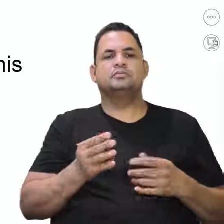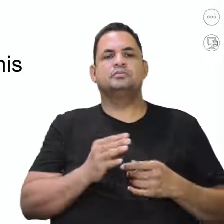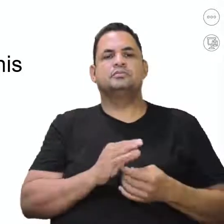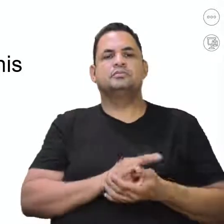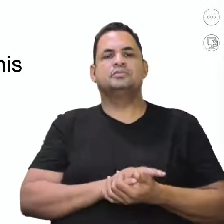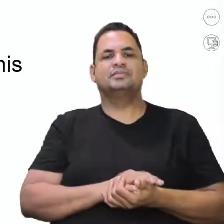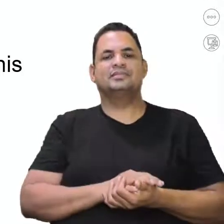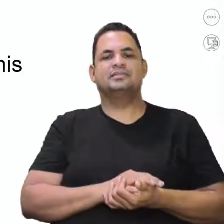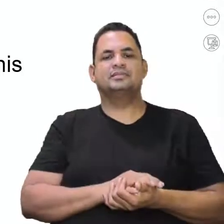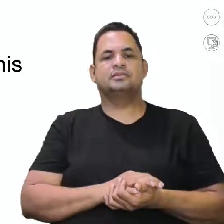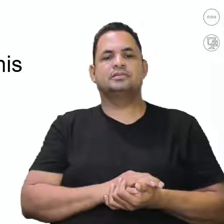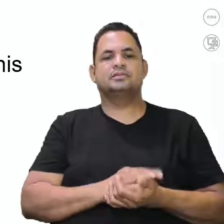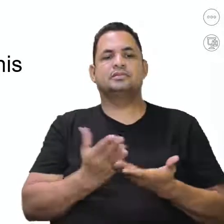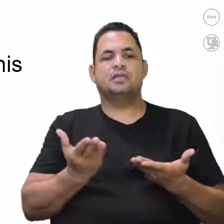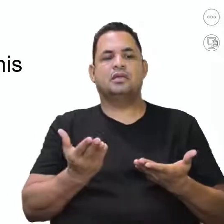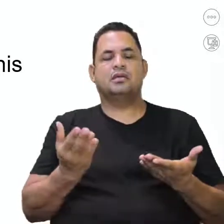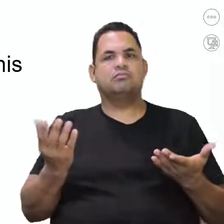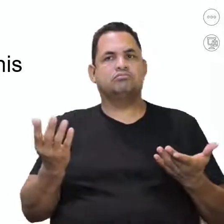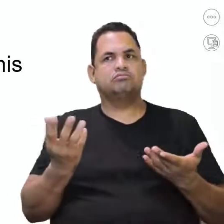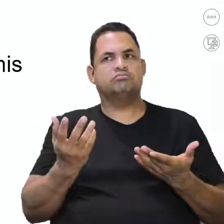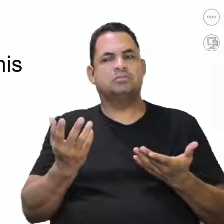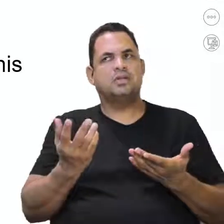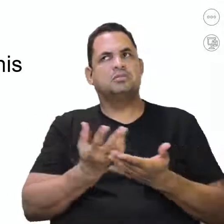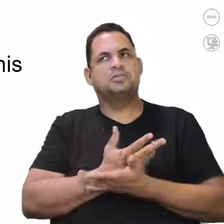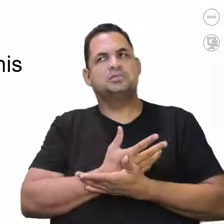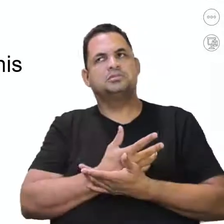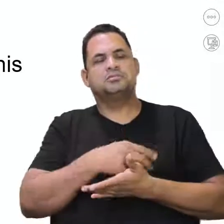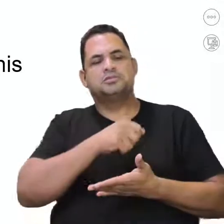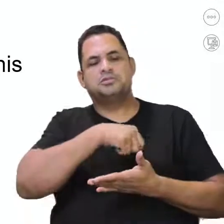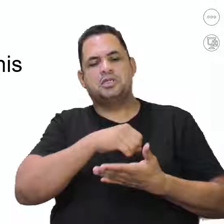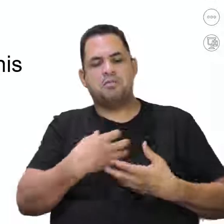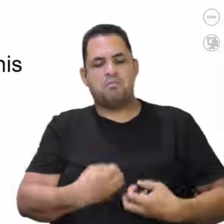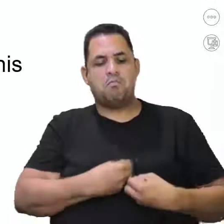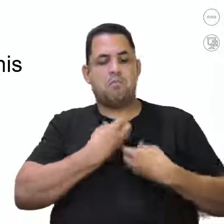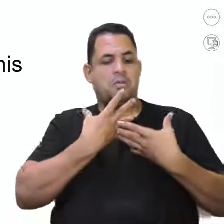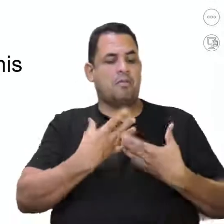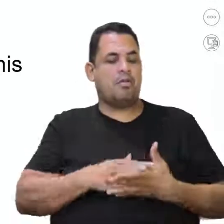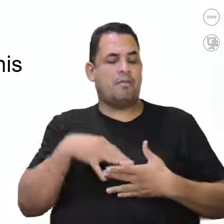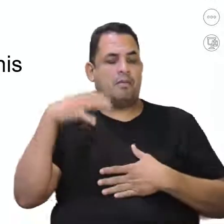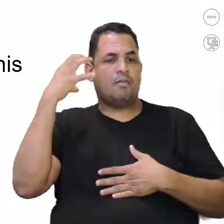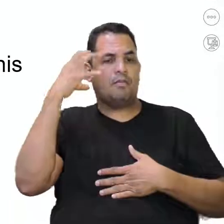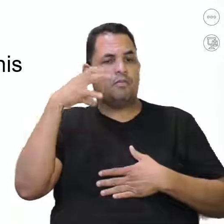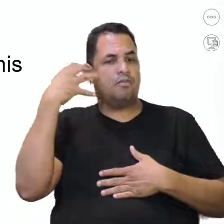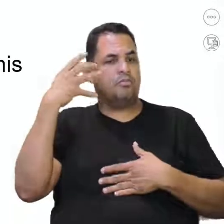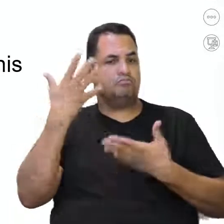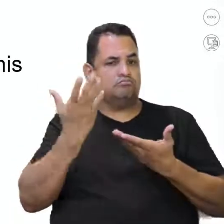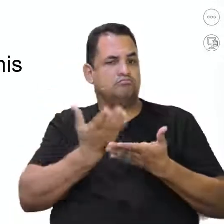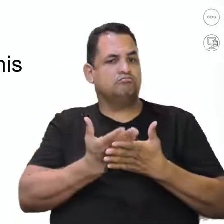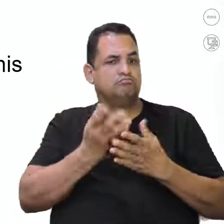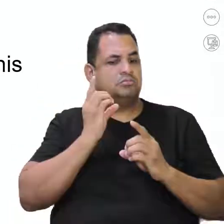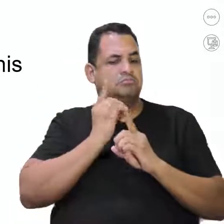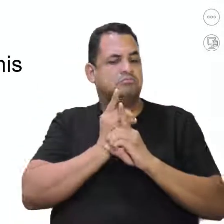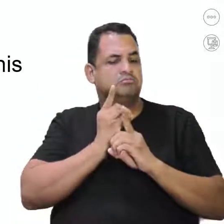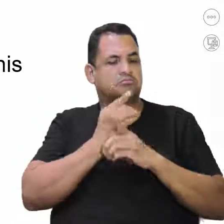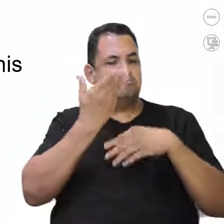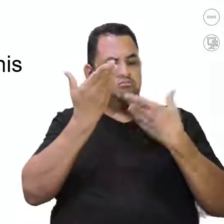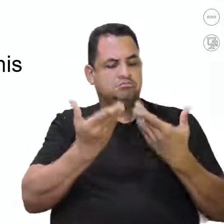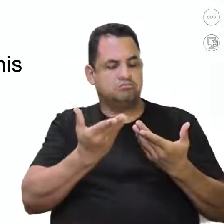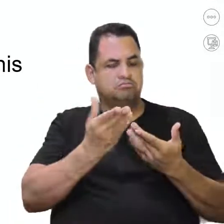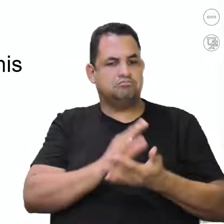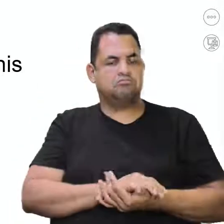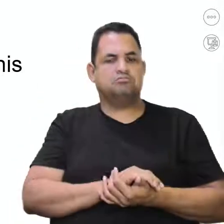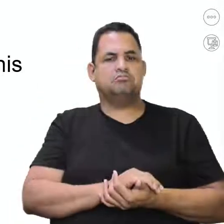para quem escreve poemas, músicas. Você encontra esse tipo de situação